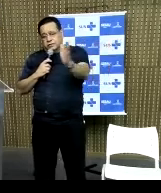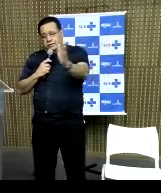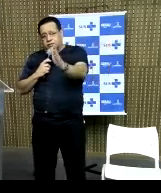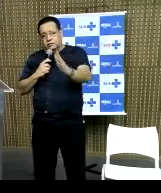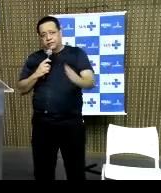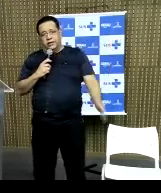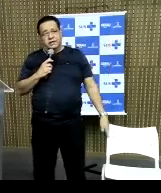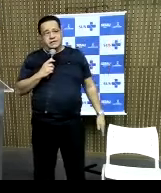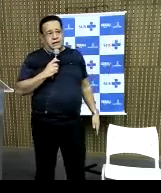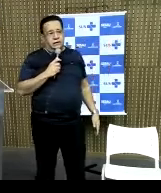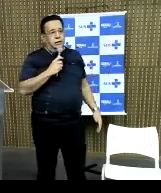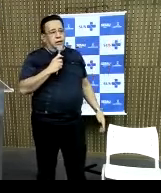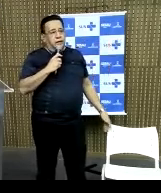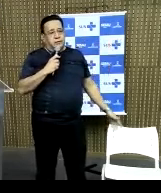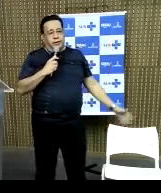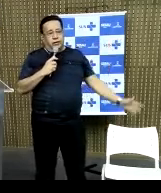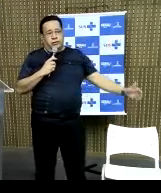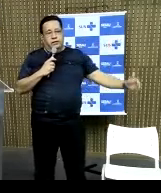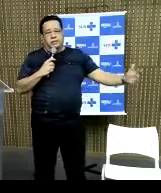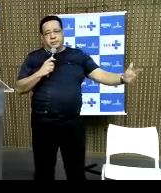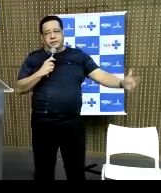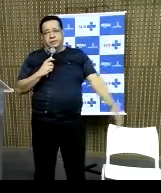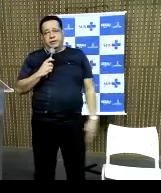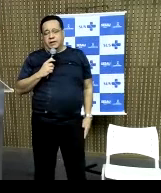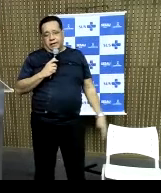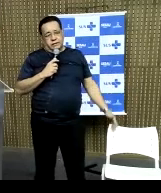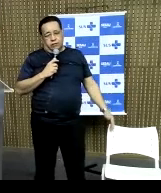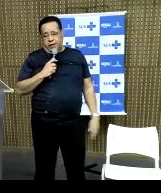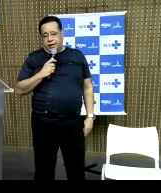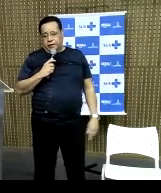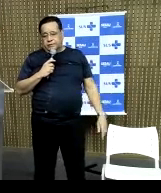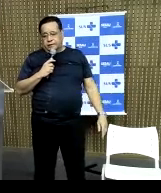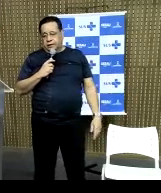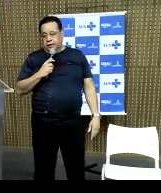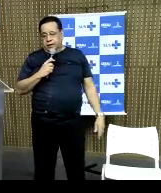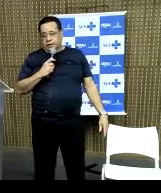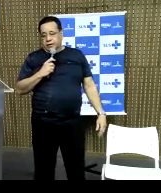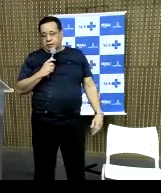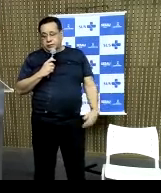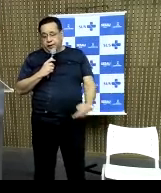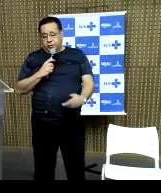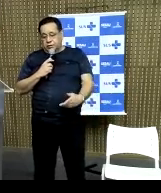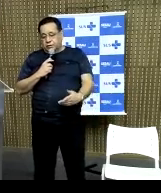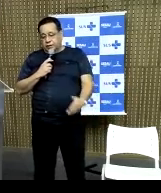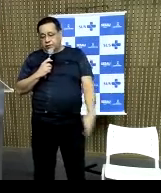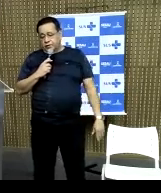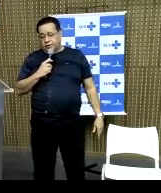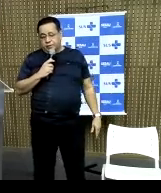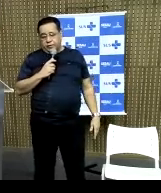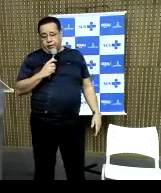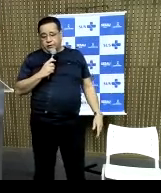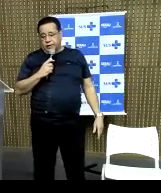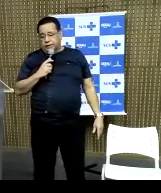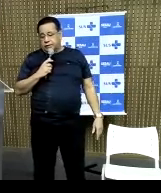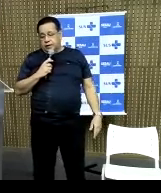com o Conselho Gestor foram realizadas nesse período aí também de pandemia. Elas não pararam, né? Então, isso para nós aqui é um